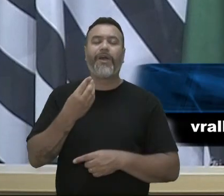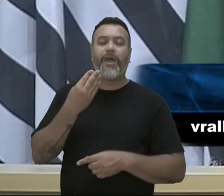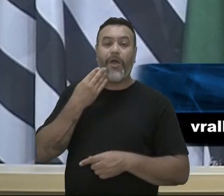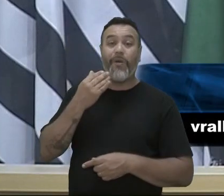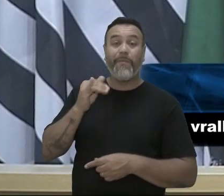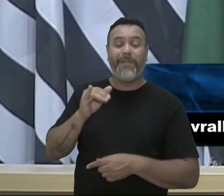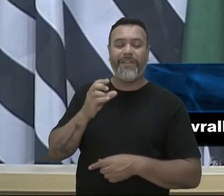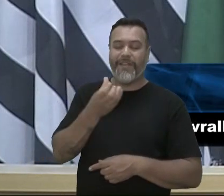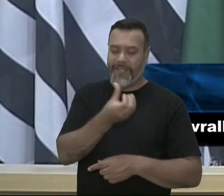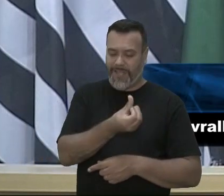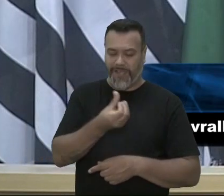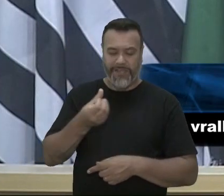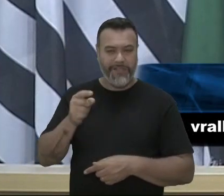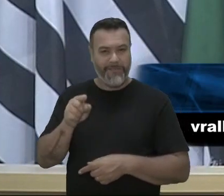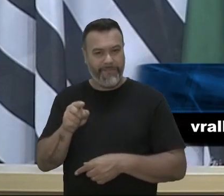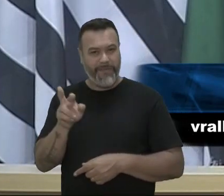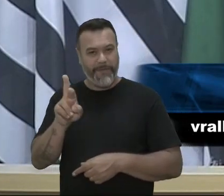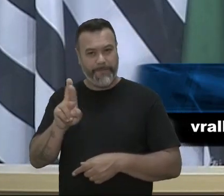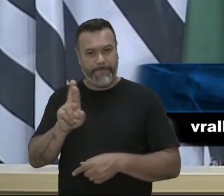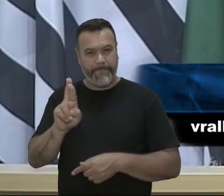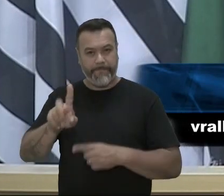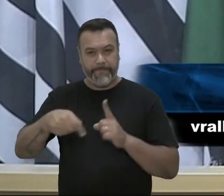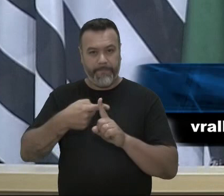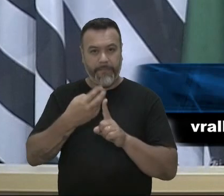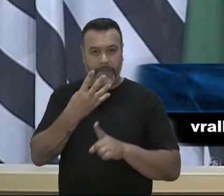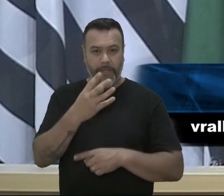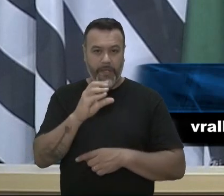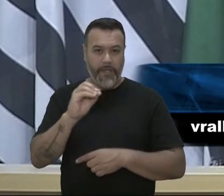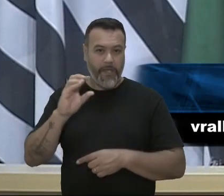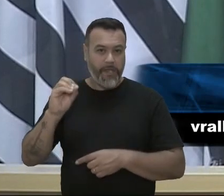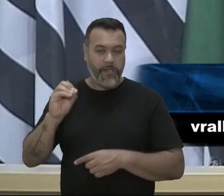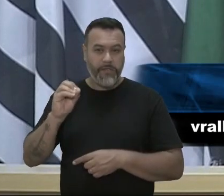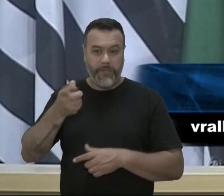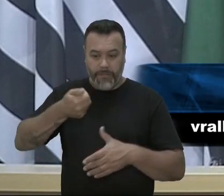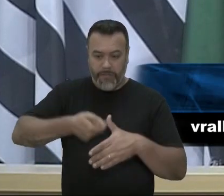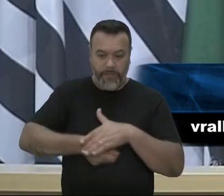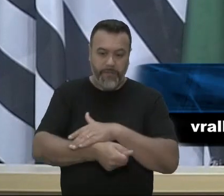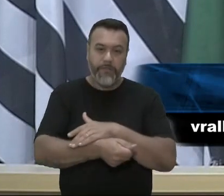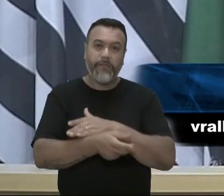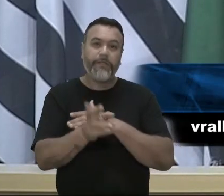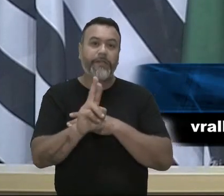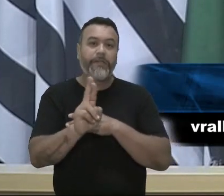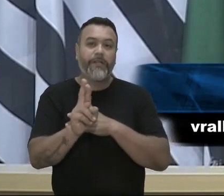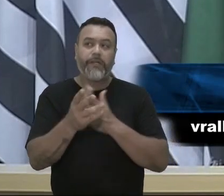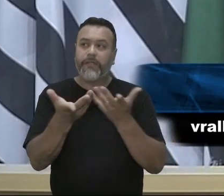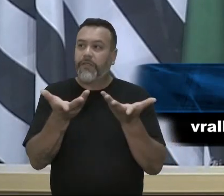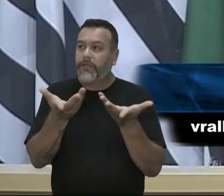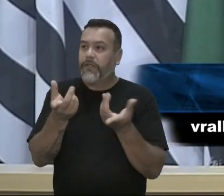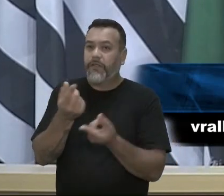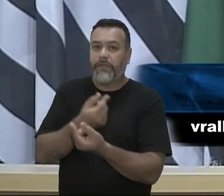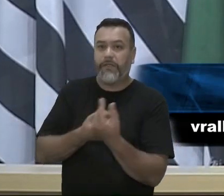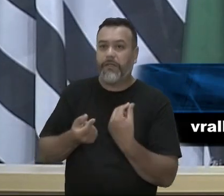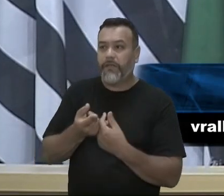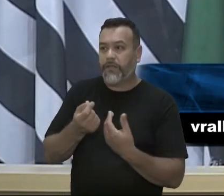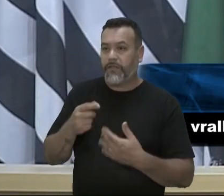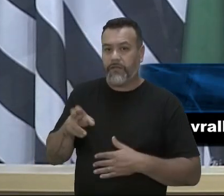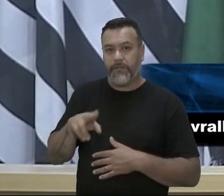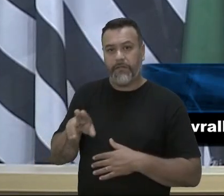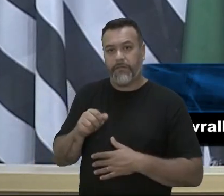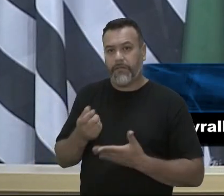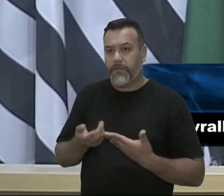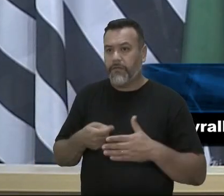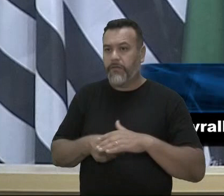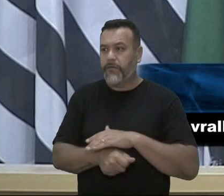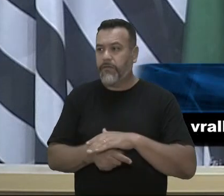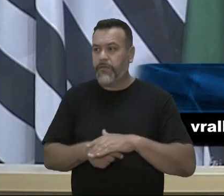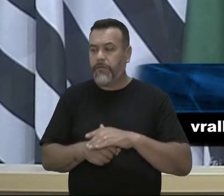R$1.600.000. Né? E mais R$450.000 de investimentos. É dinheiro que fica aqui, que a gente não está usando, que fica aplicado, gera